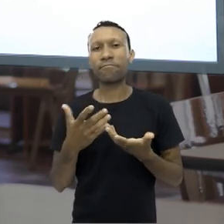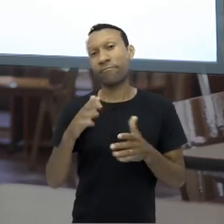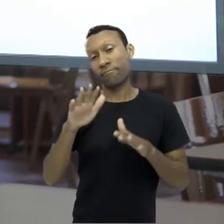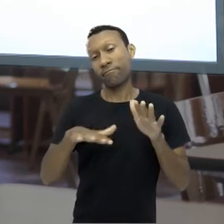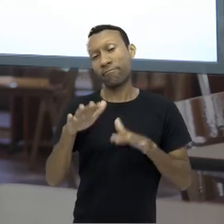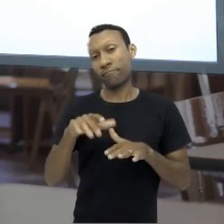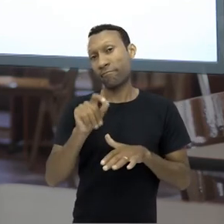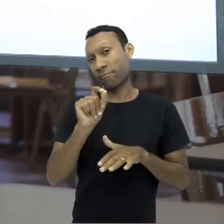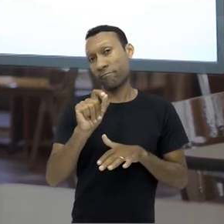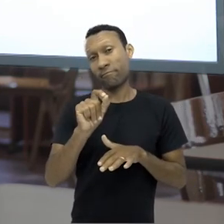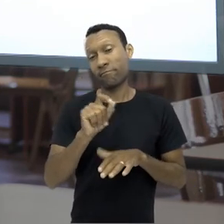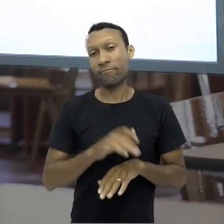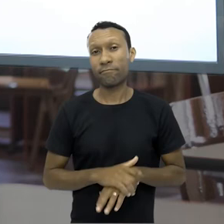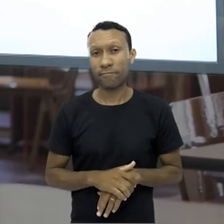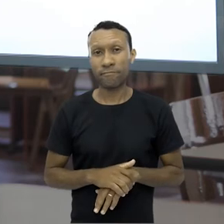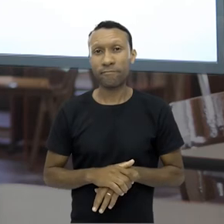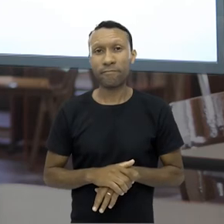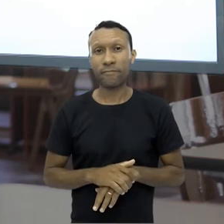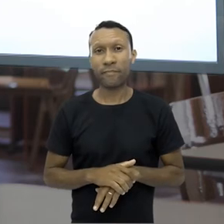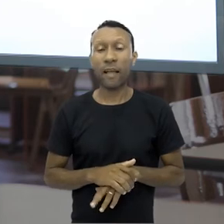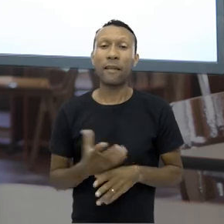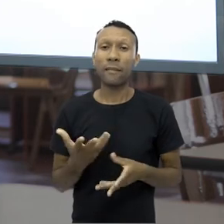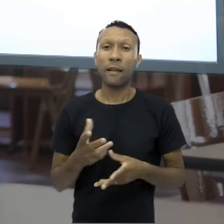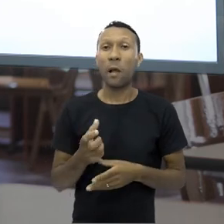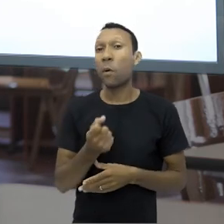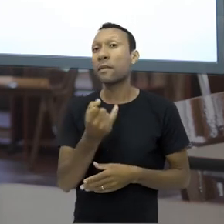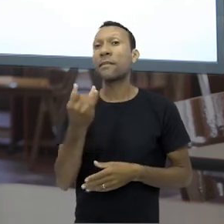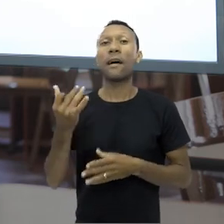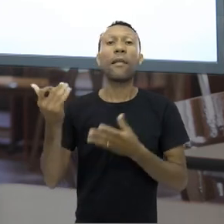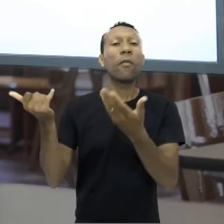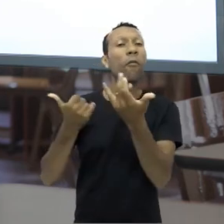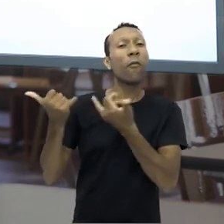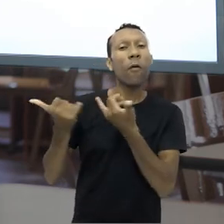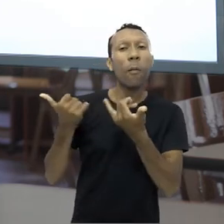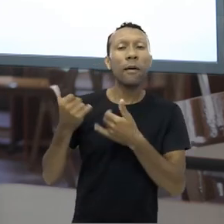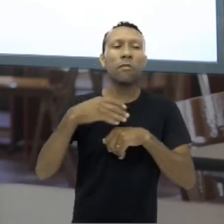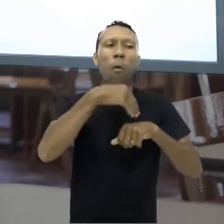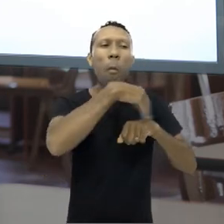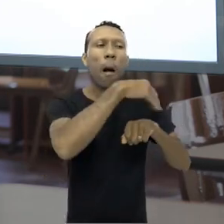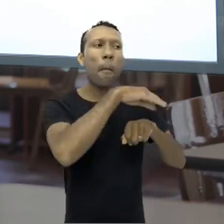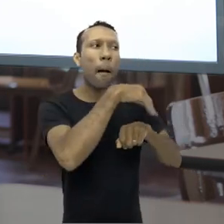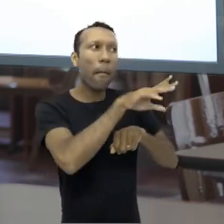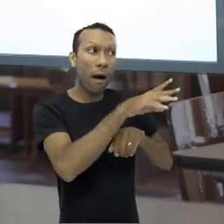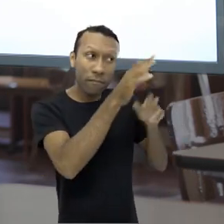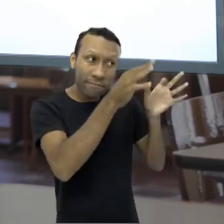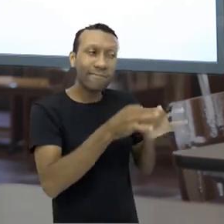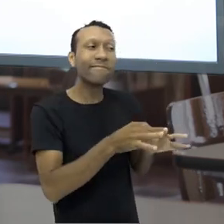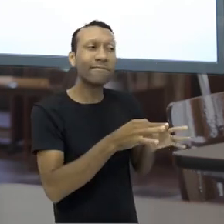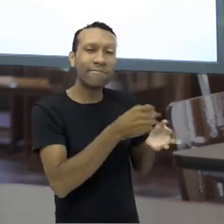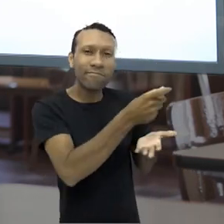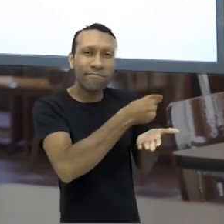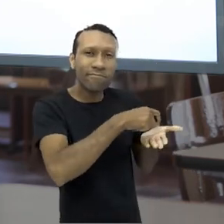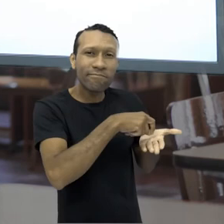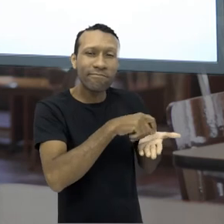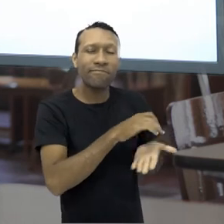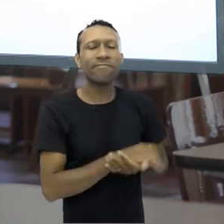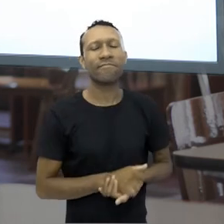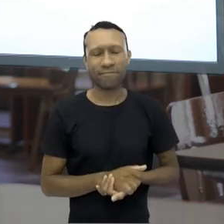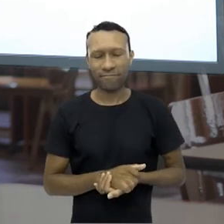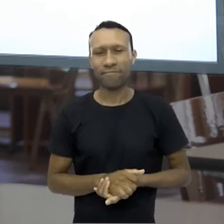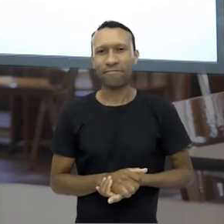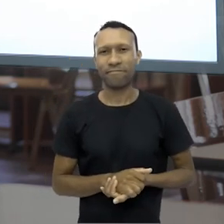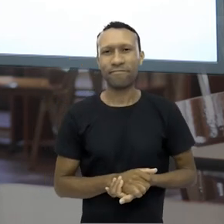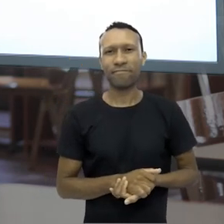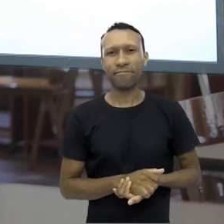vai depender, claro, da quantidade de informações corretas que você vai passar para ele, para que ele possa desenhar a sua casa